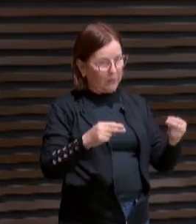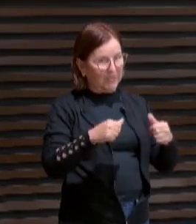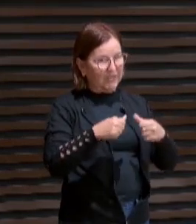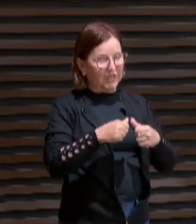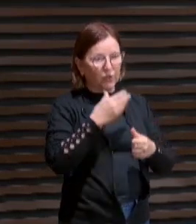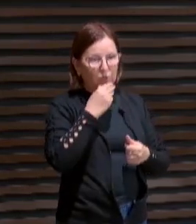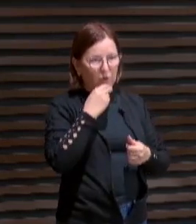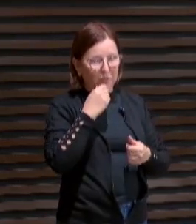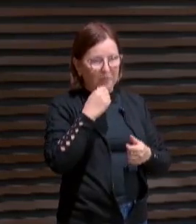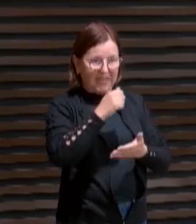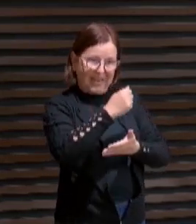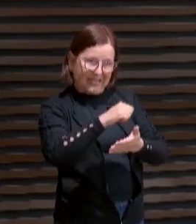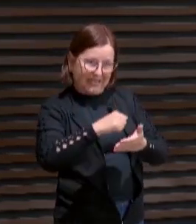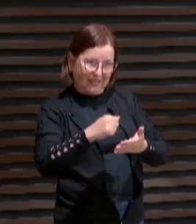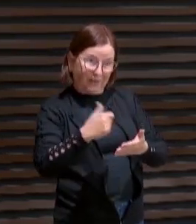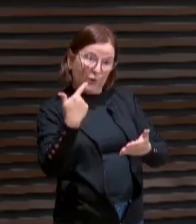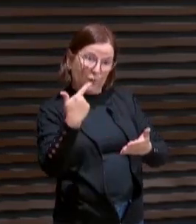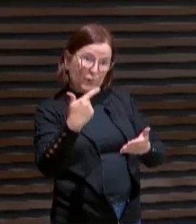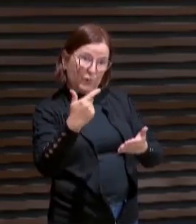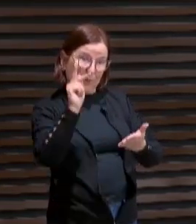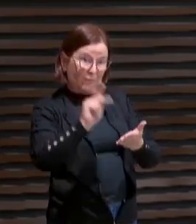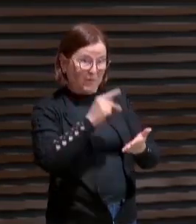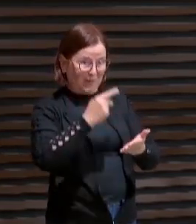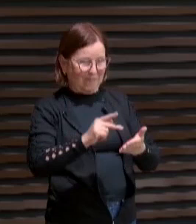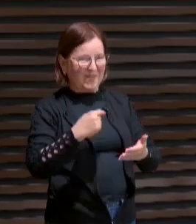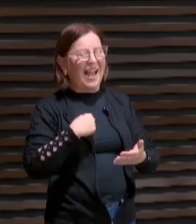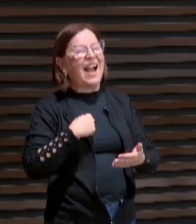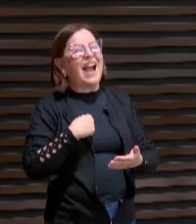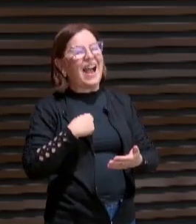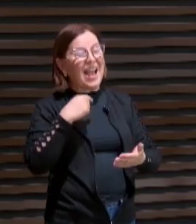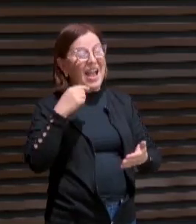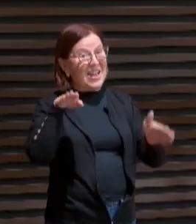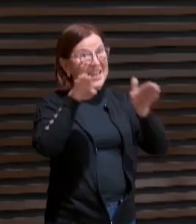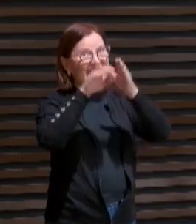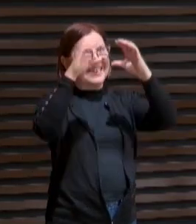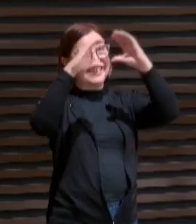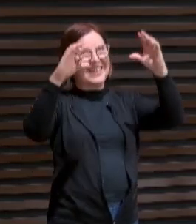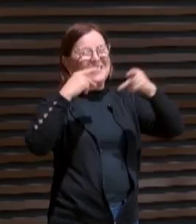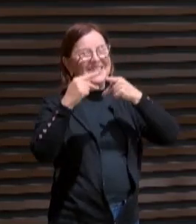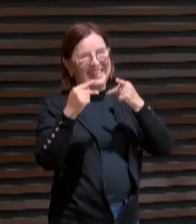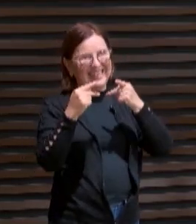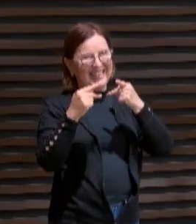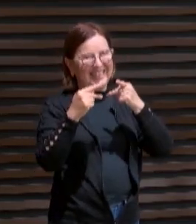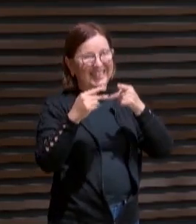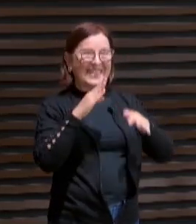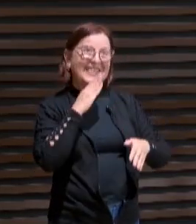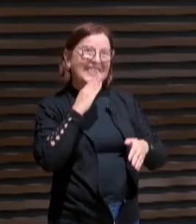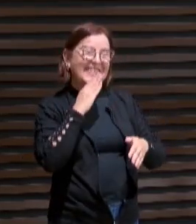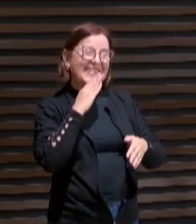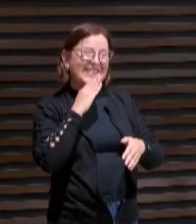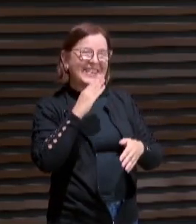poemas, certamente eu vou chegar no céu e vou dizer, cara, eu quero te conhecer